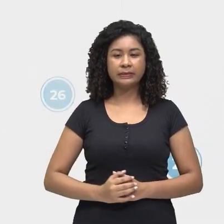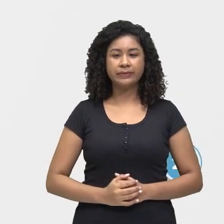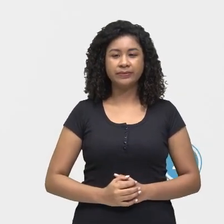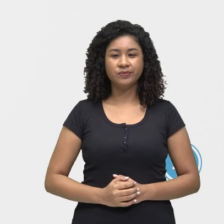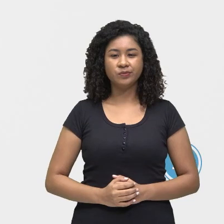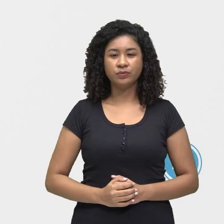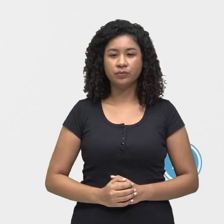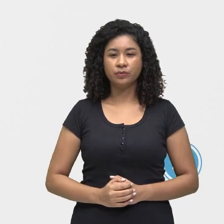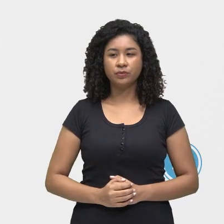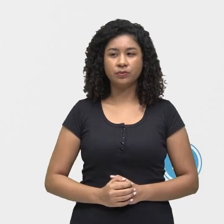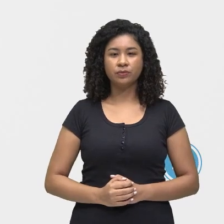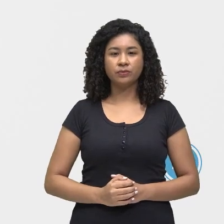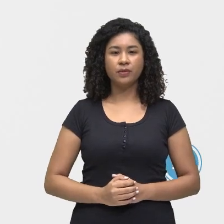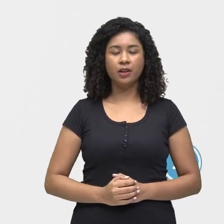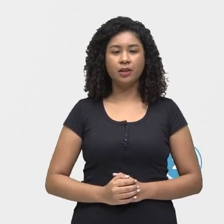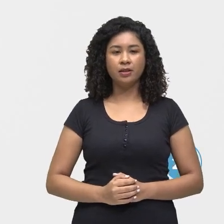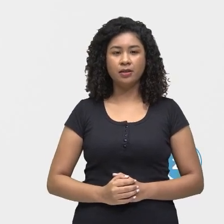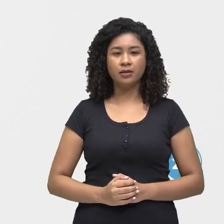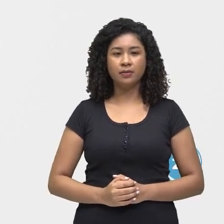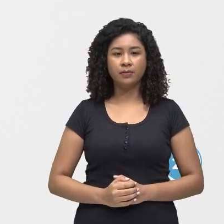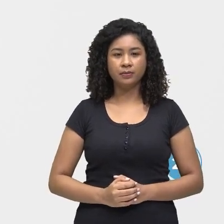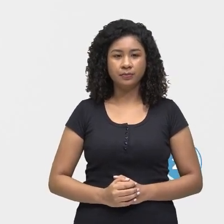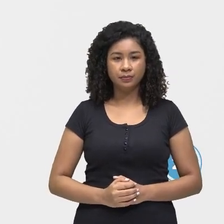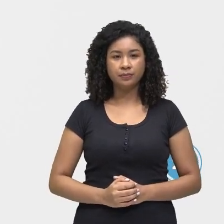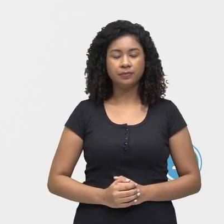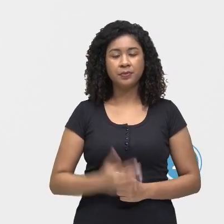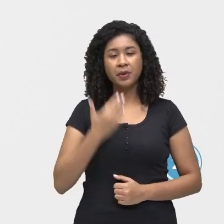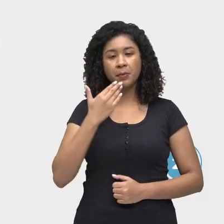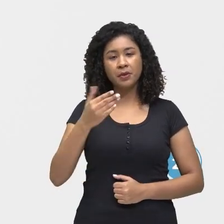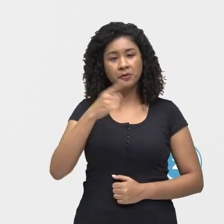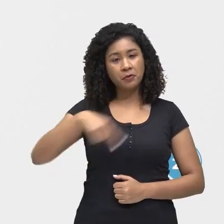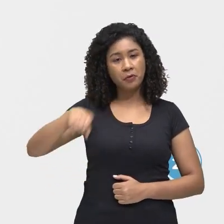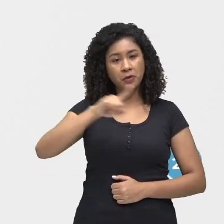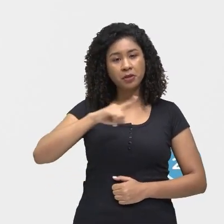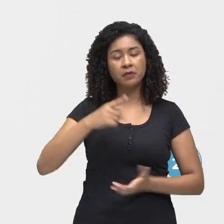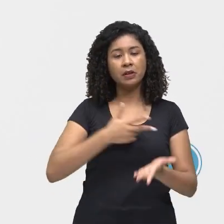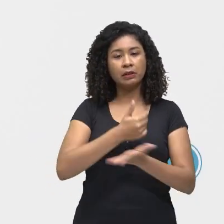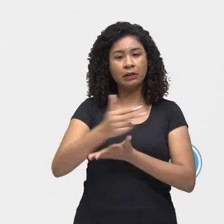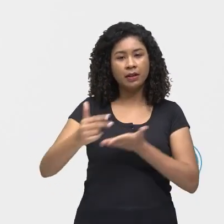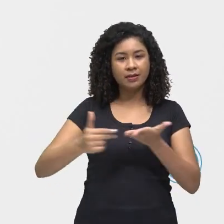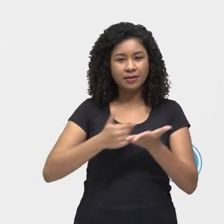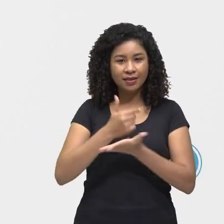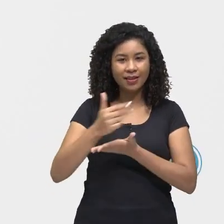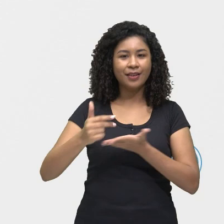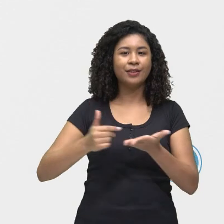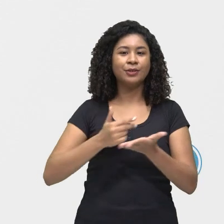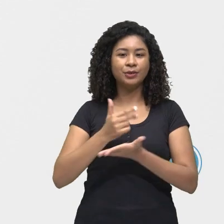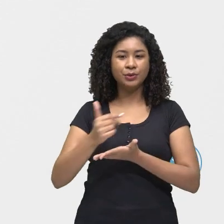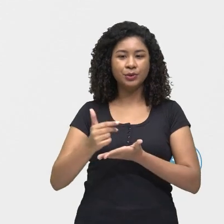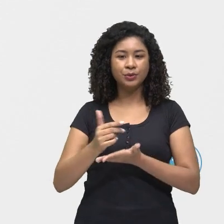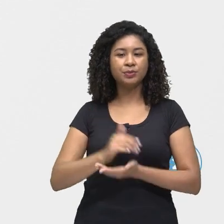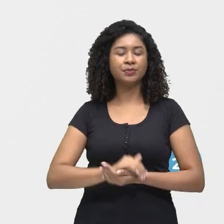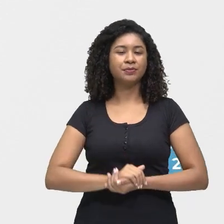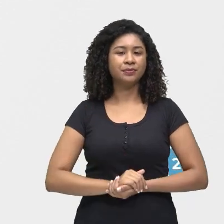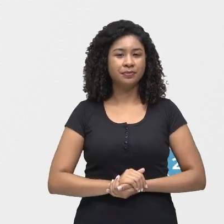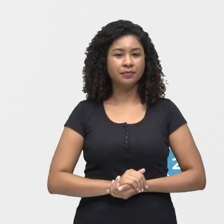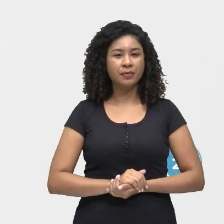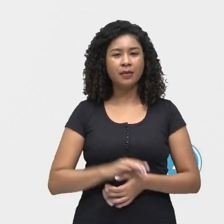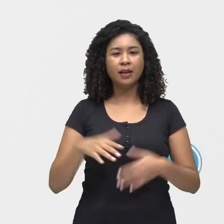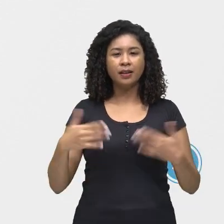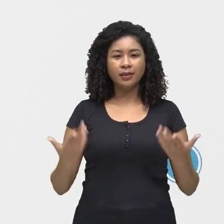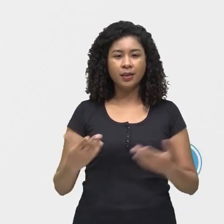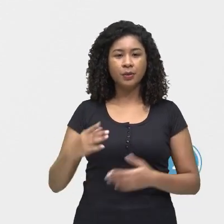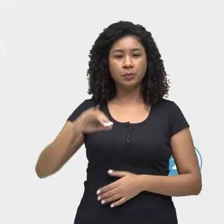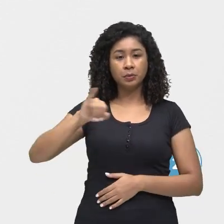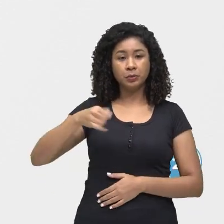vocês fizessem desenhos, né, dos modelos atômicos propostos por Dalton, Thomson e Rutherford. Então, no caso de